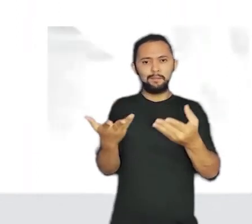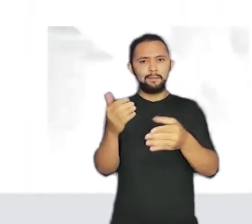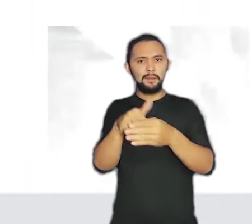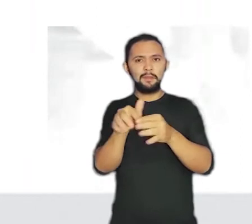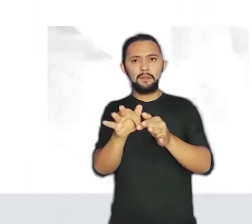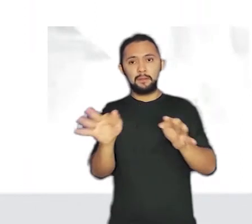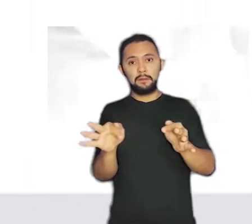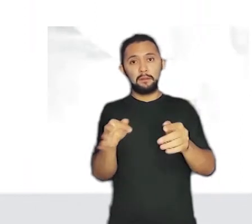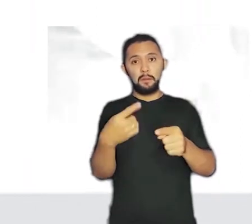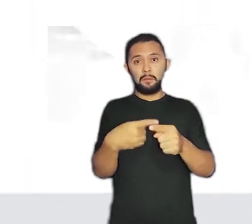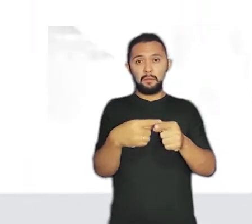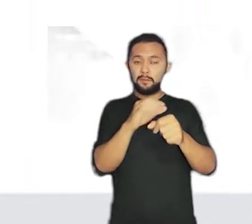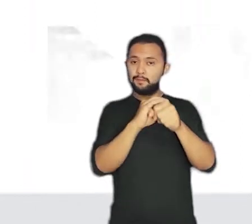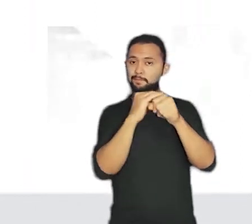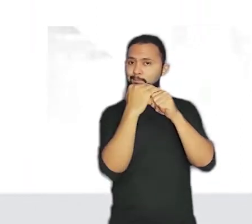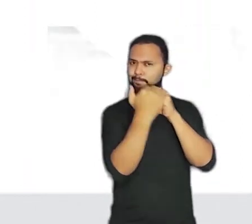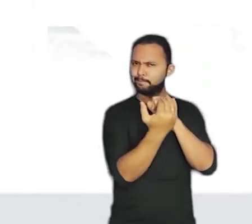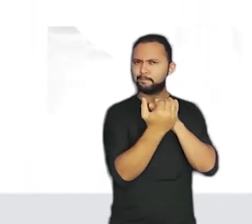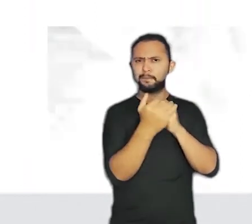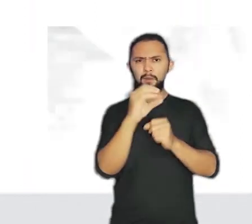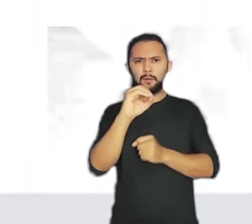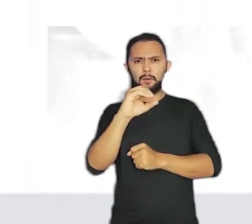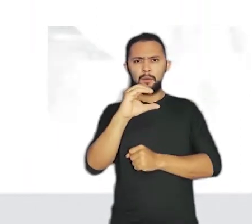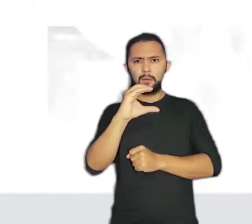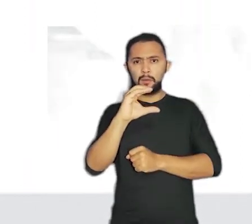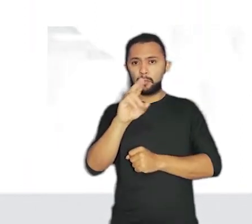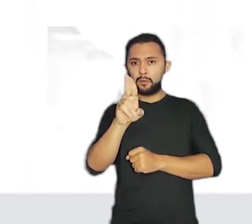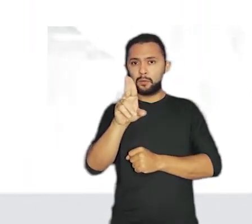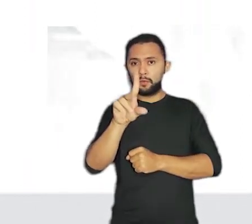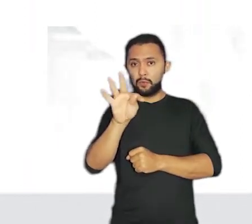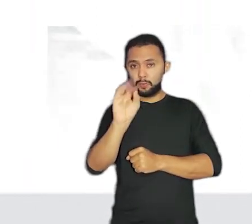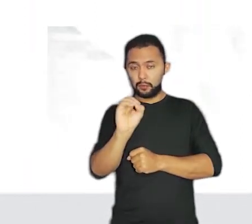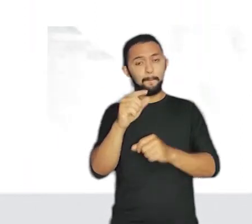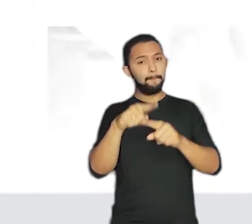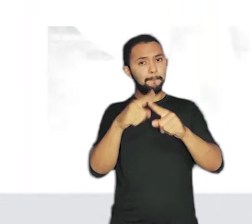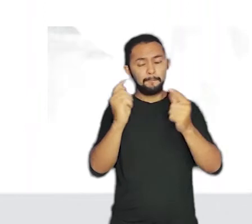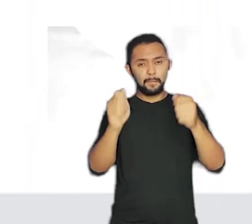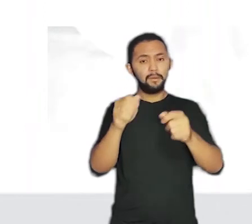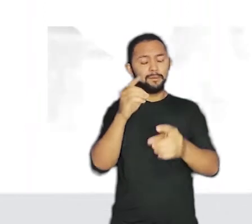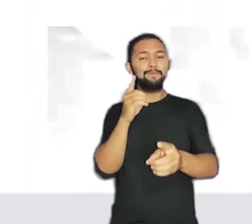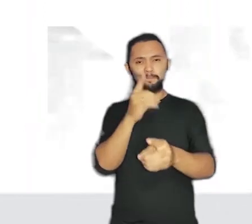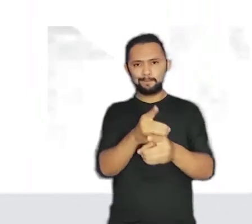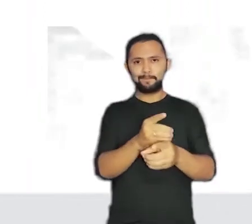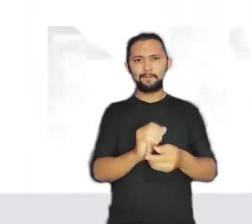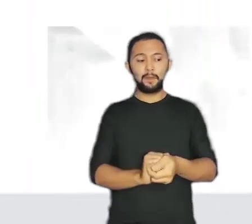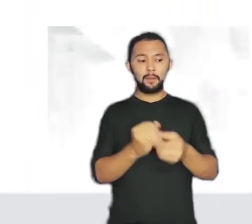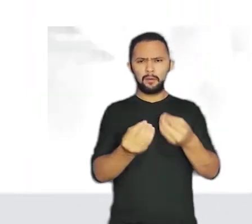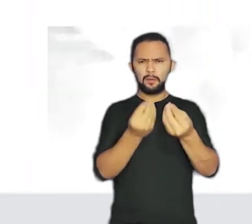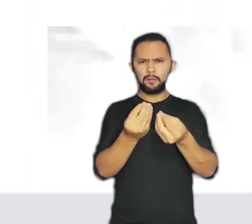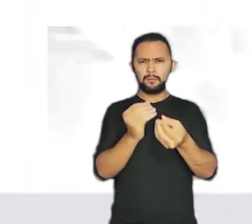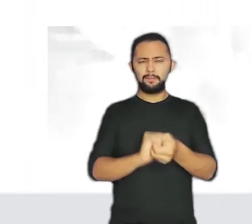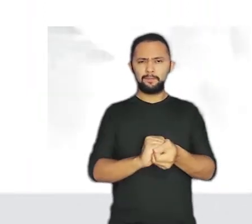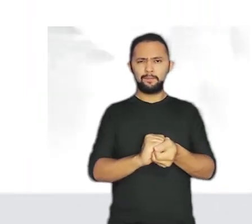oração, mas porque ele está escondido, ele está oculto, a gente não consegue ver. Mas a gente consegue identificá-lo. Como é que a gente